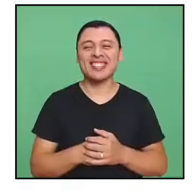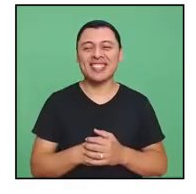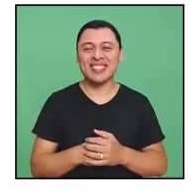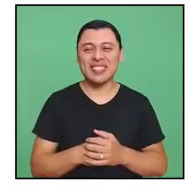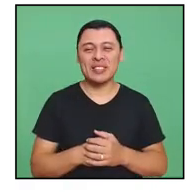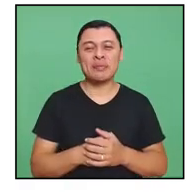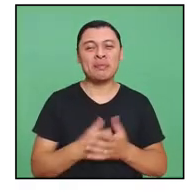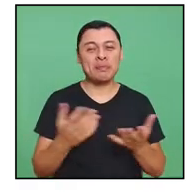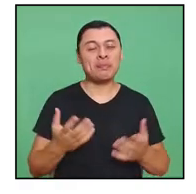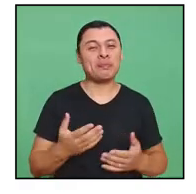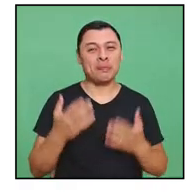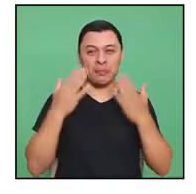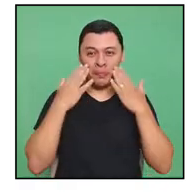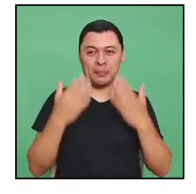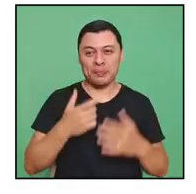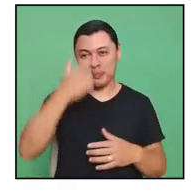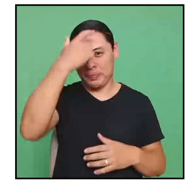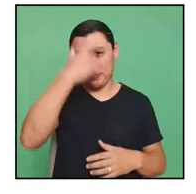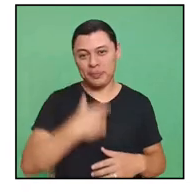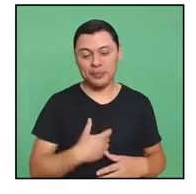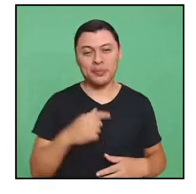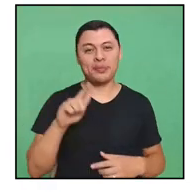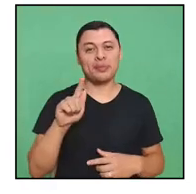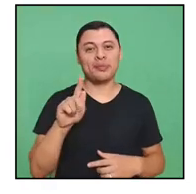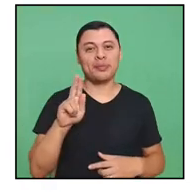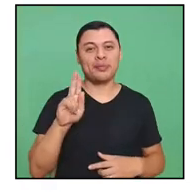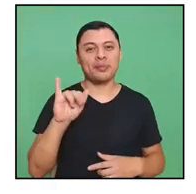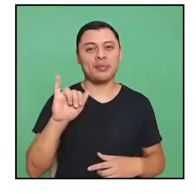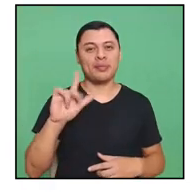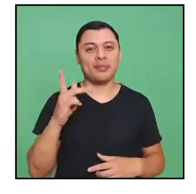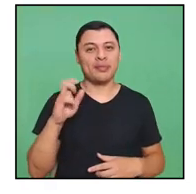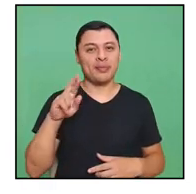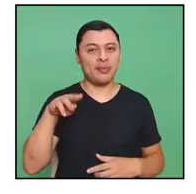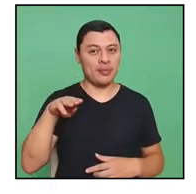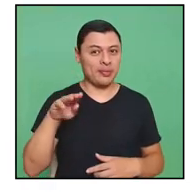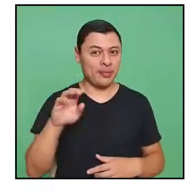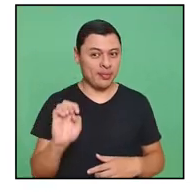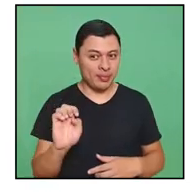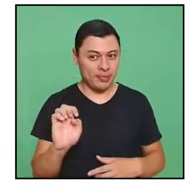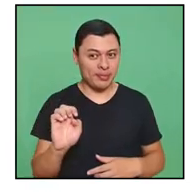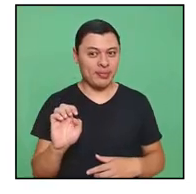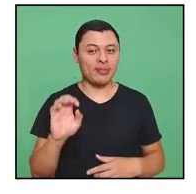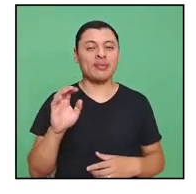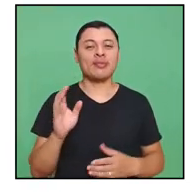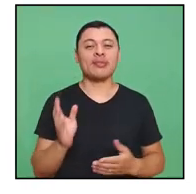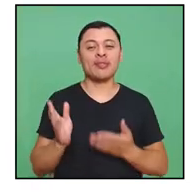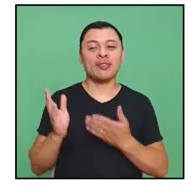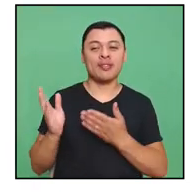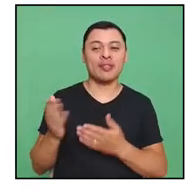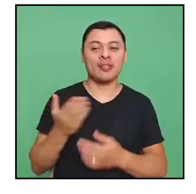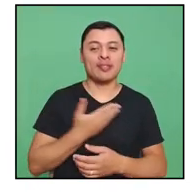Apresentar a gente aqui. Eu sou o Guilherme Teixeira. E aí, o Pedro.